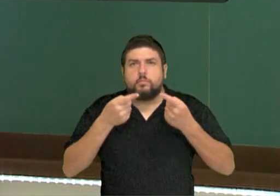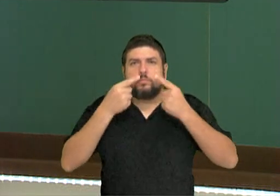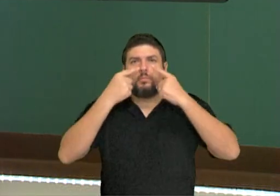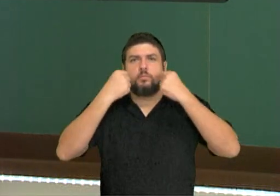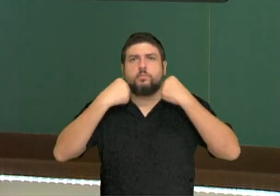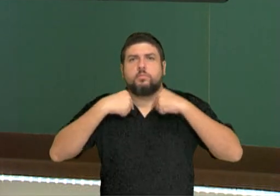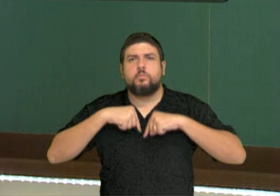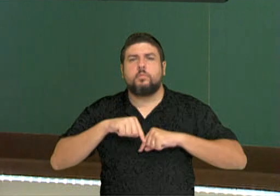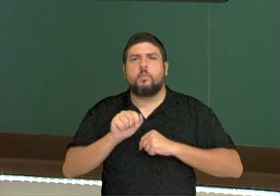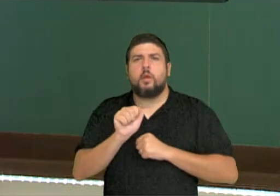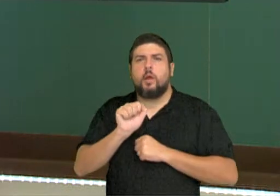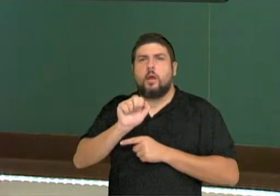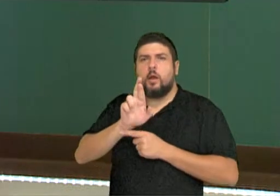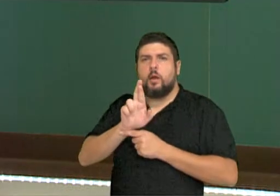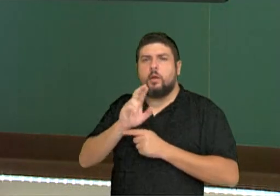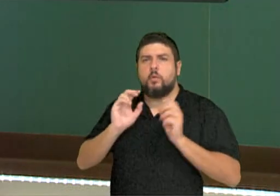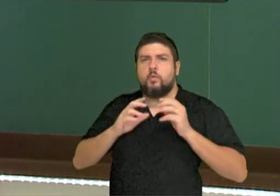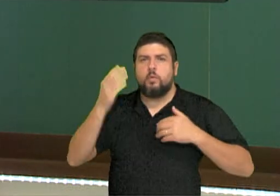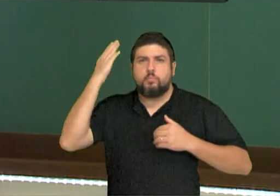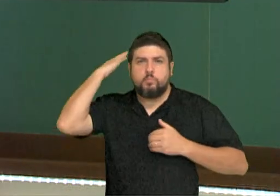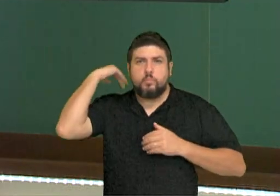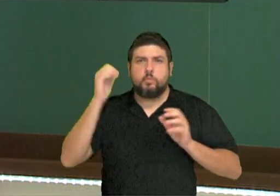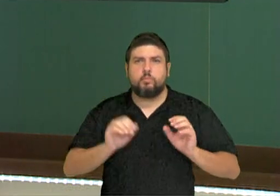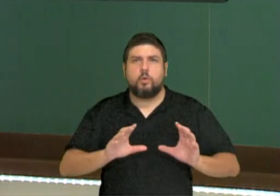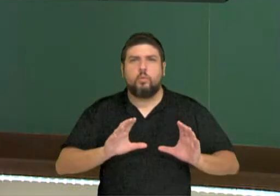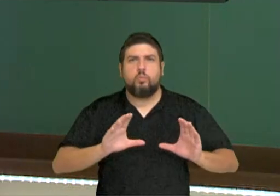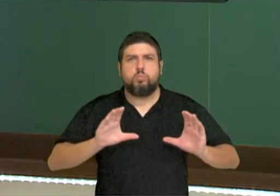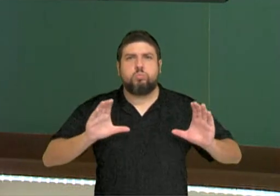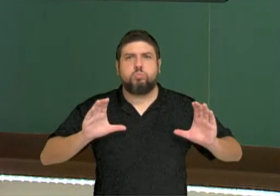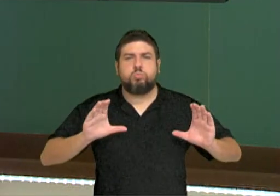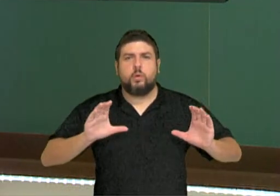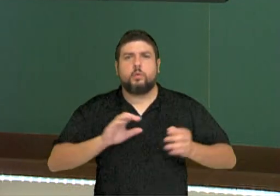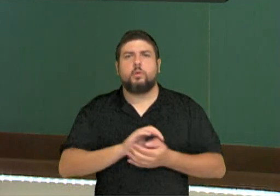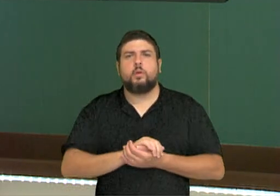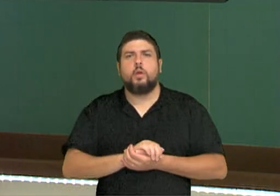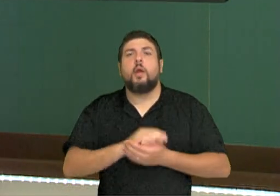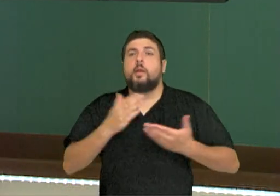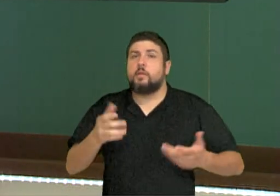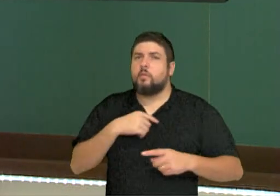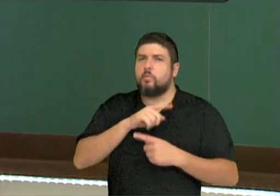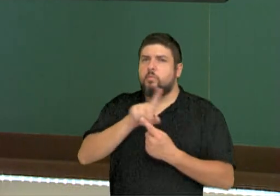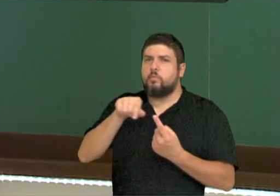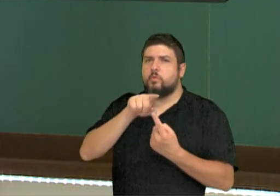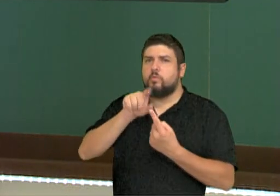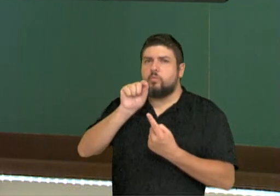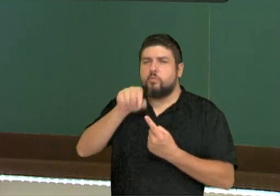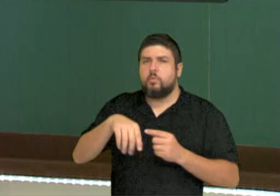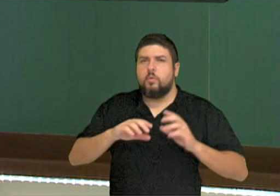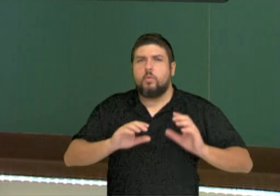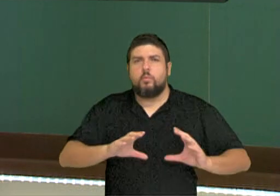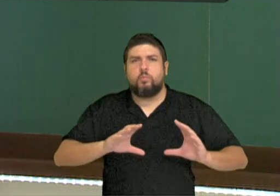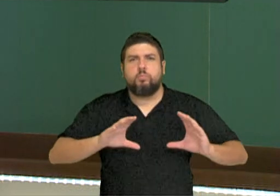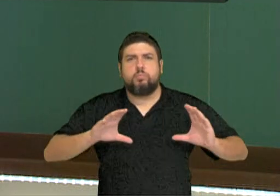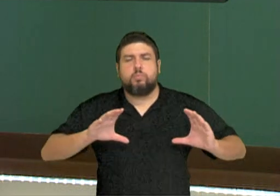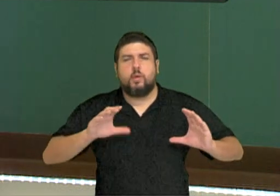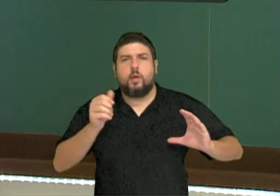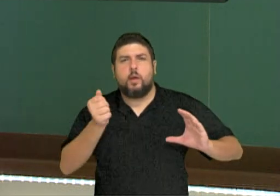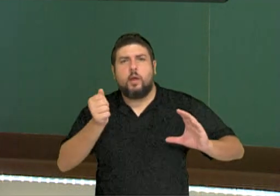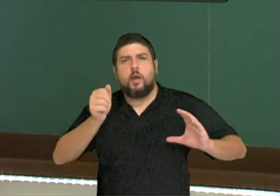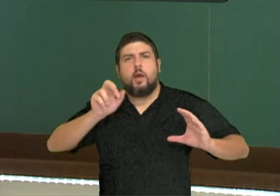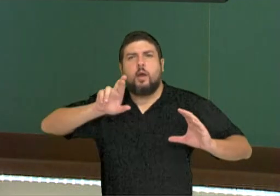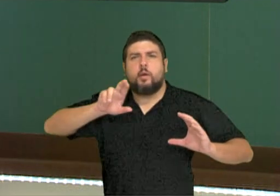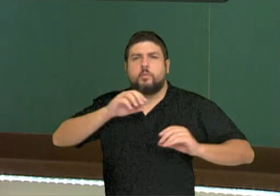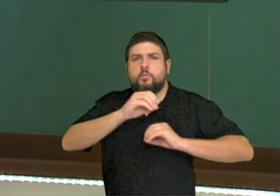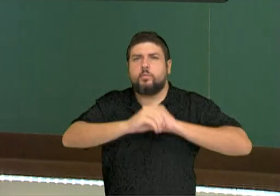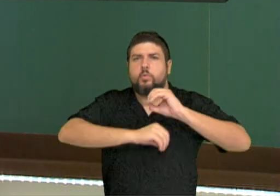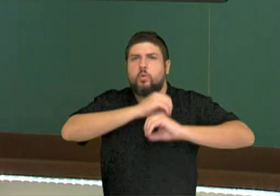respiratórias. Então, o objetivo disso tudo é permitir a entrada do ar rico em oxigênio. E quanto